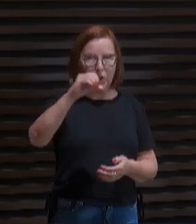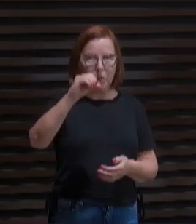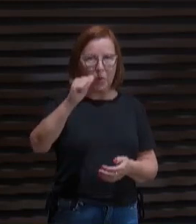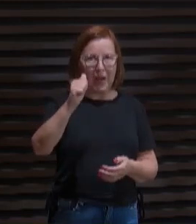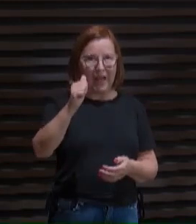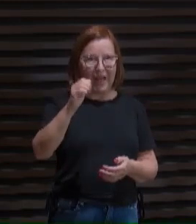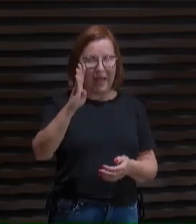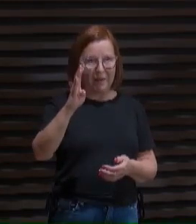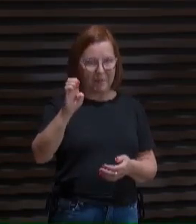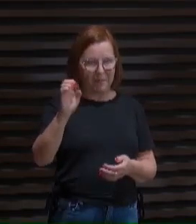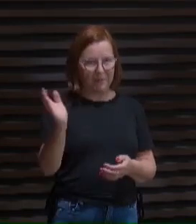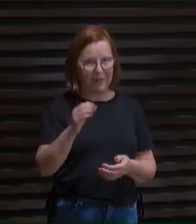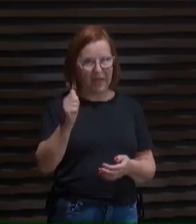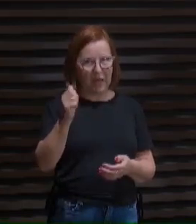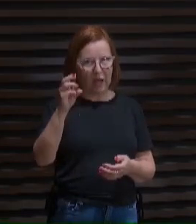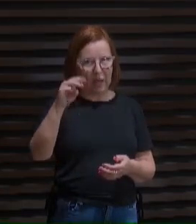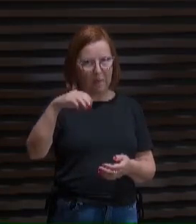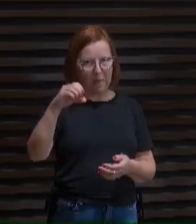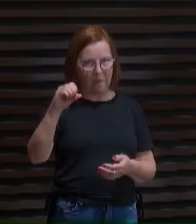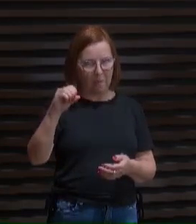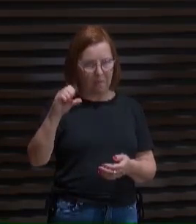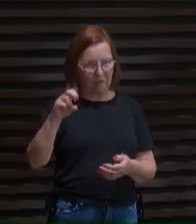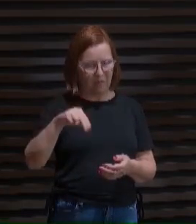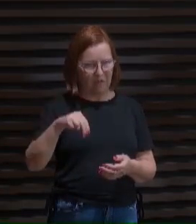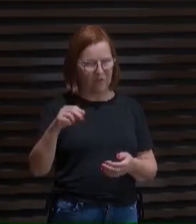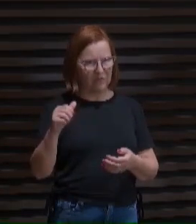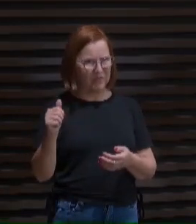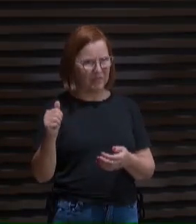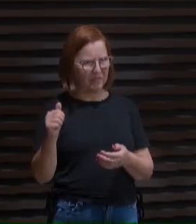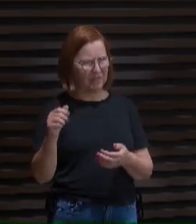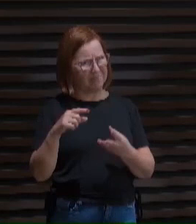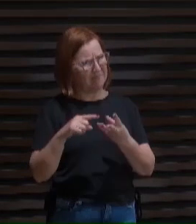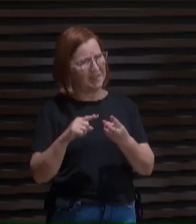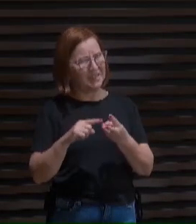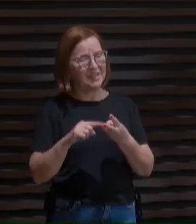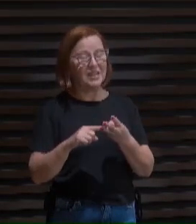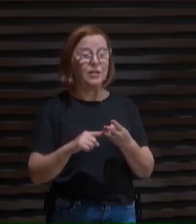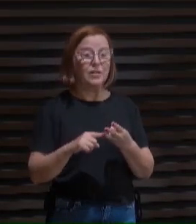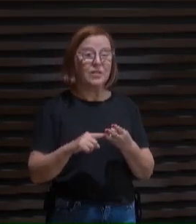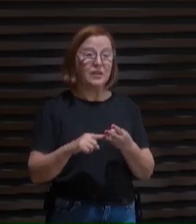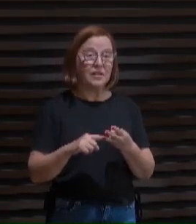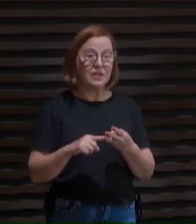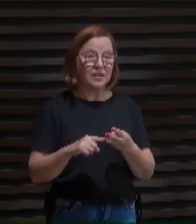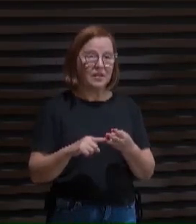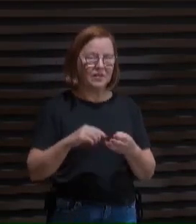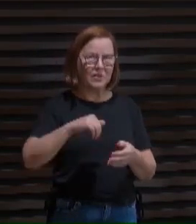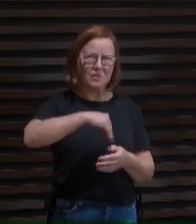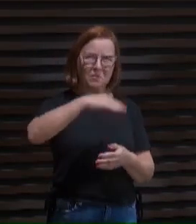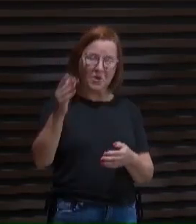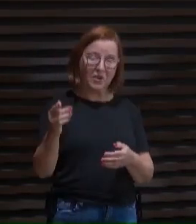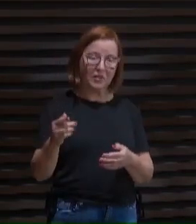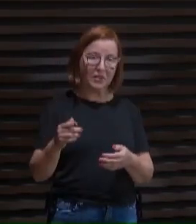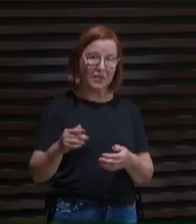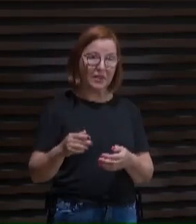de Moabe e do monte Seir, cujas terras não permitiste Israel invadir, quando vieram da terra do Egito,